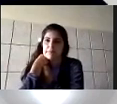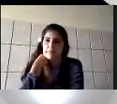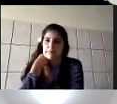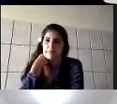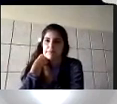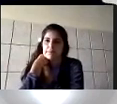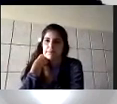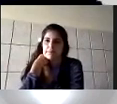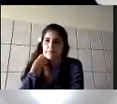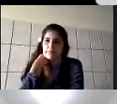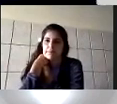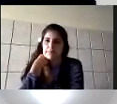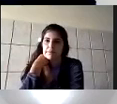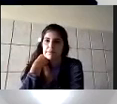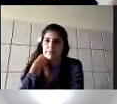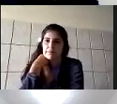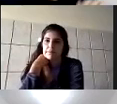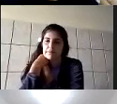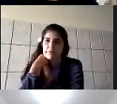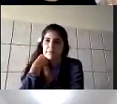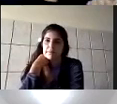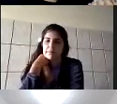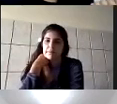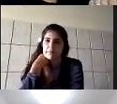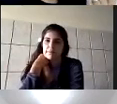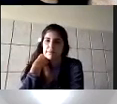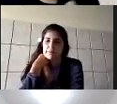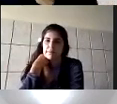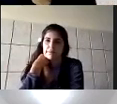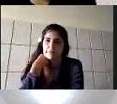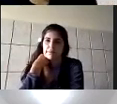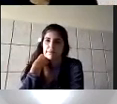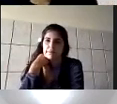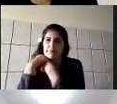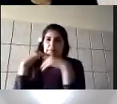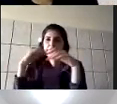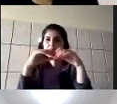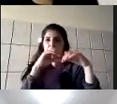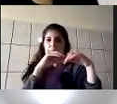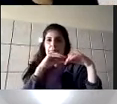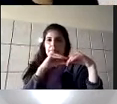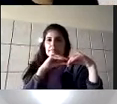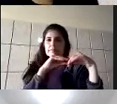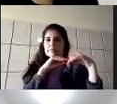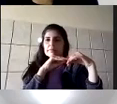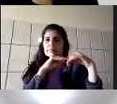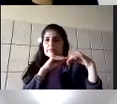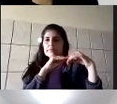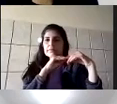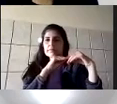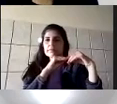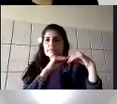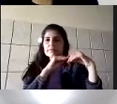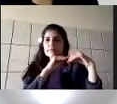E o que eu preciso ter em mente? Por que eu preciso educar o seu José? Porque 30